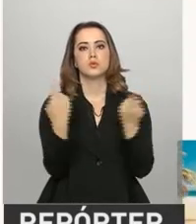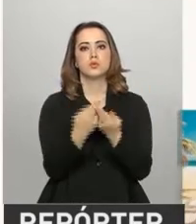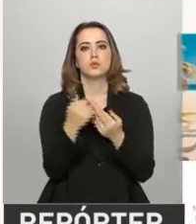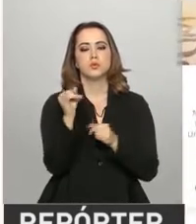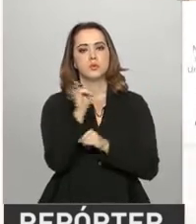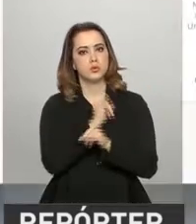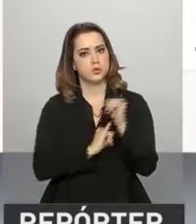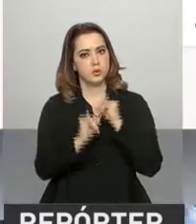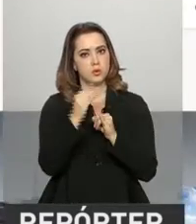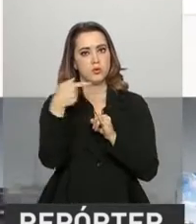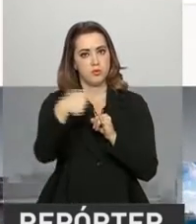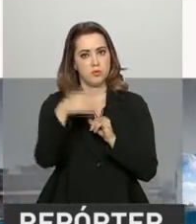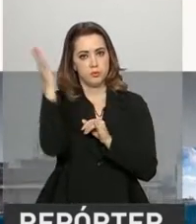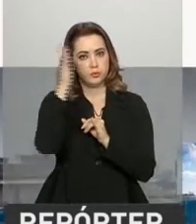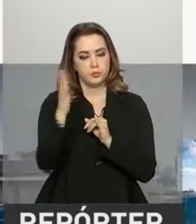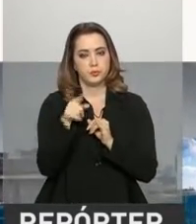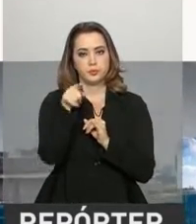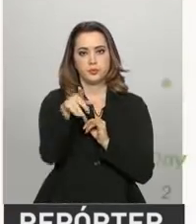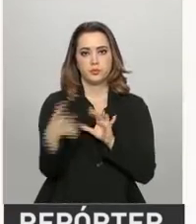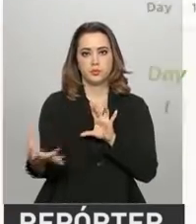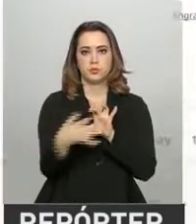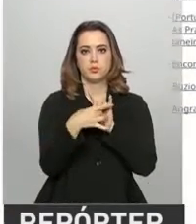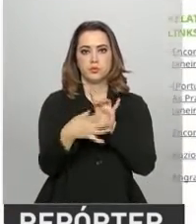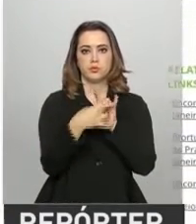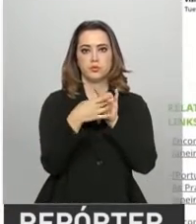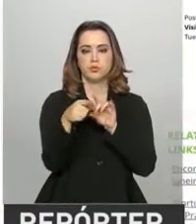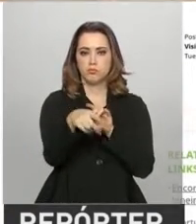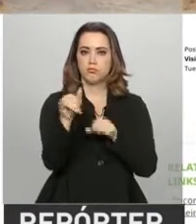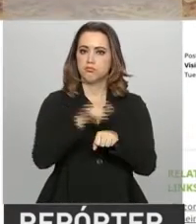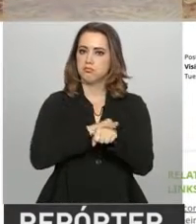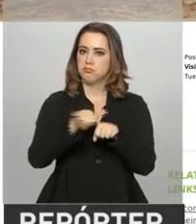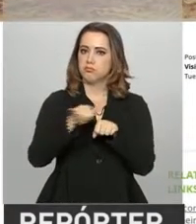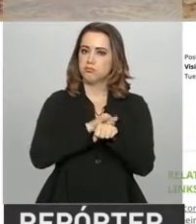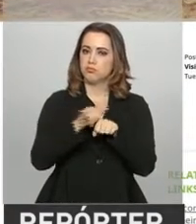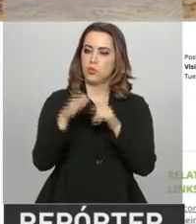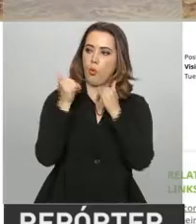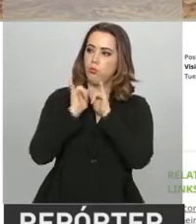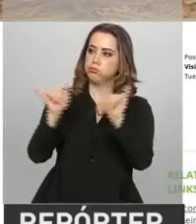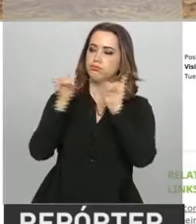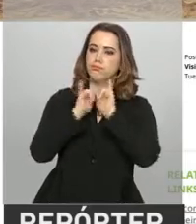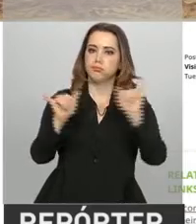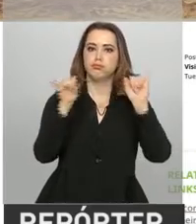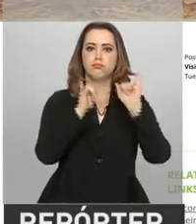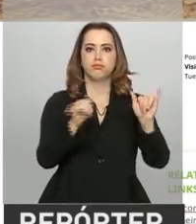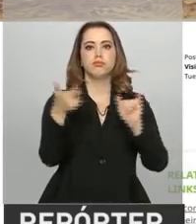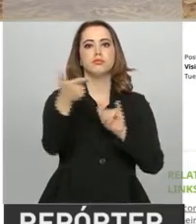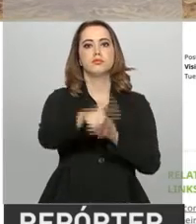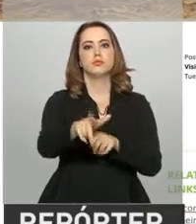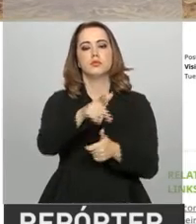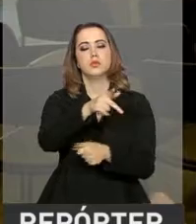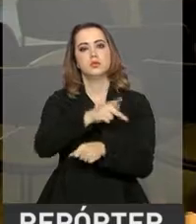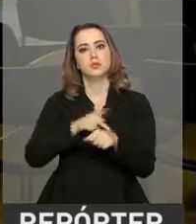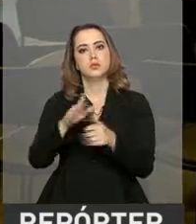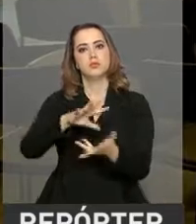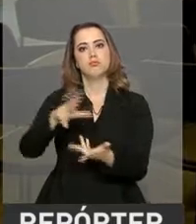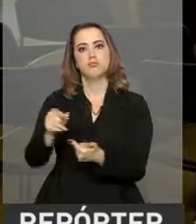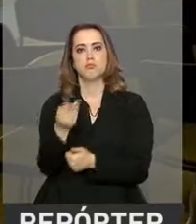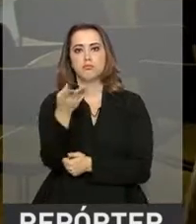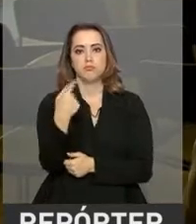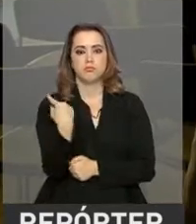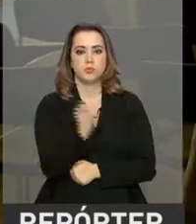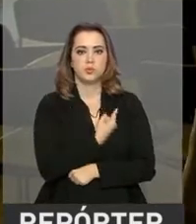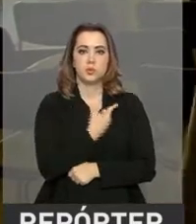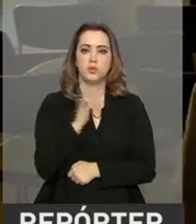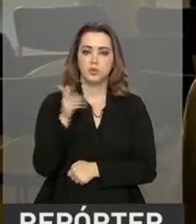o país. A estratégia, aliada a campanhas de divulgação do país no exterior, já mostra resultados. Nós montamos um